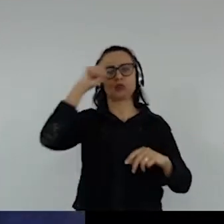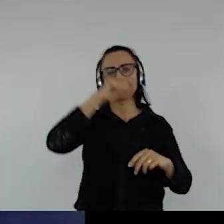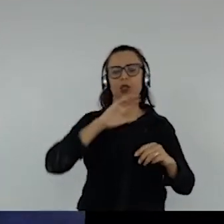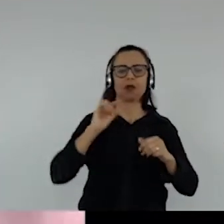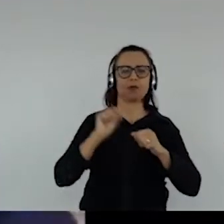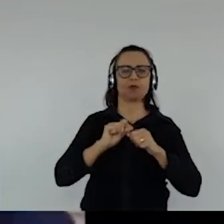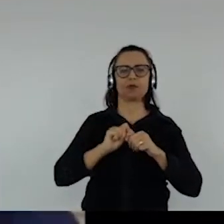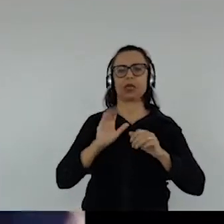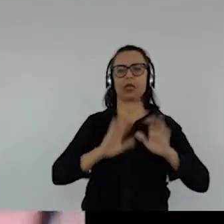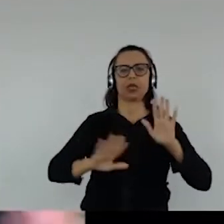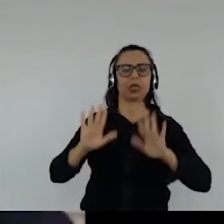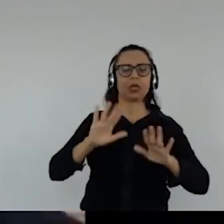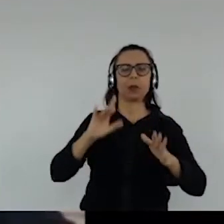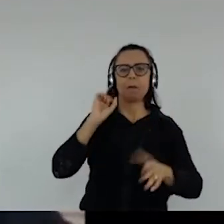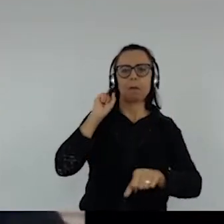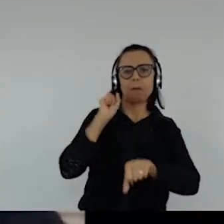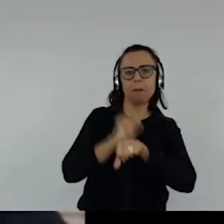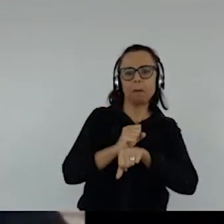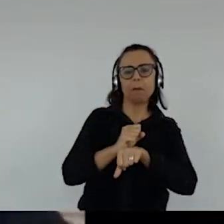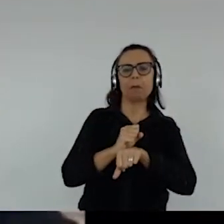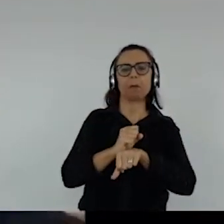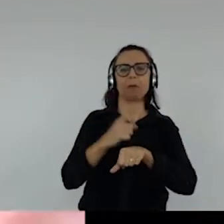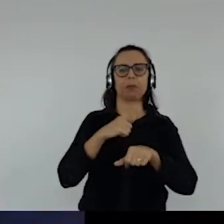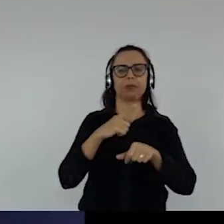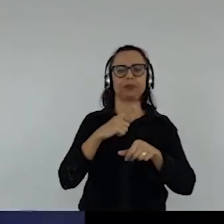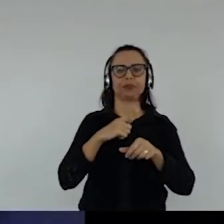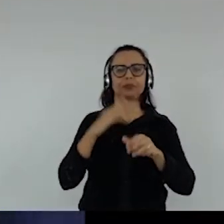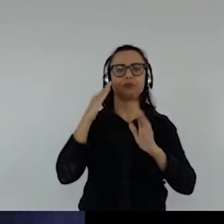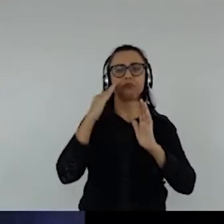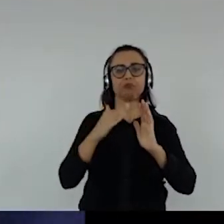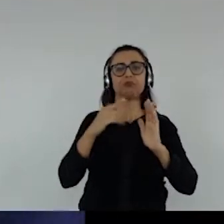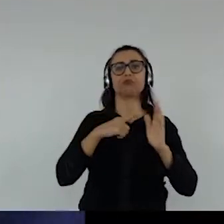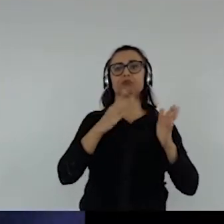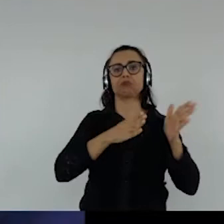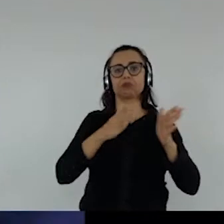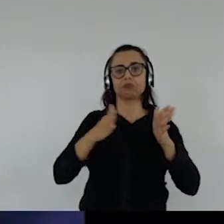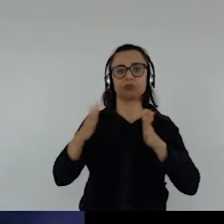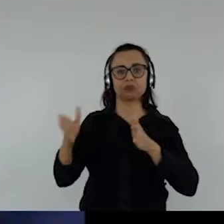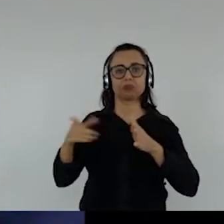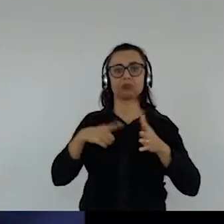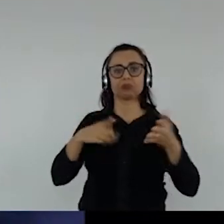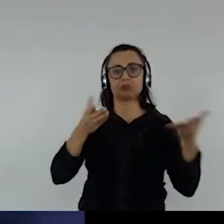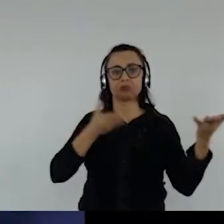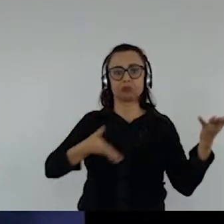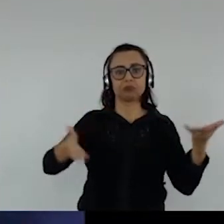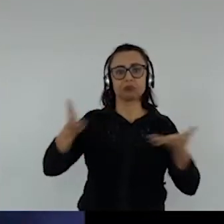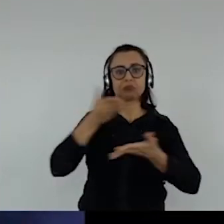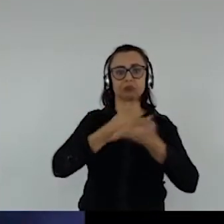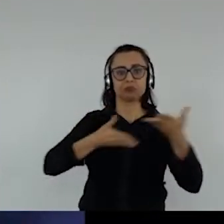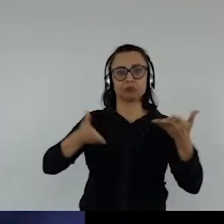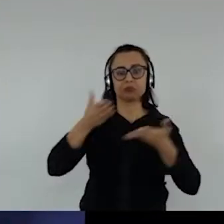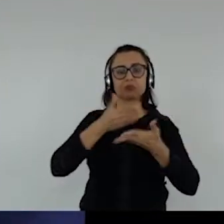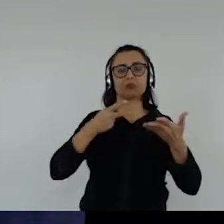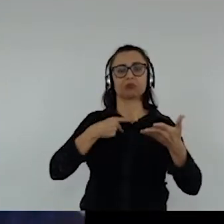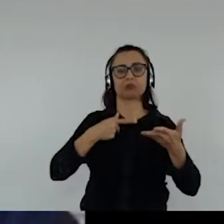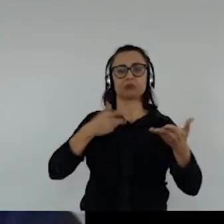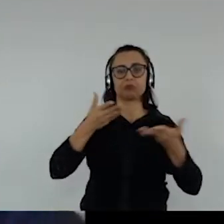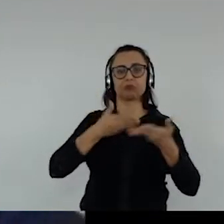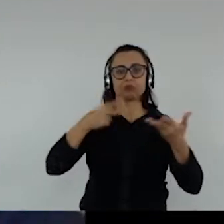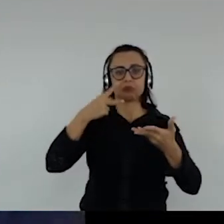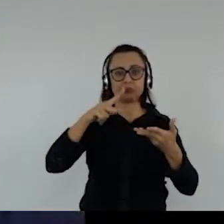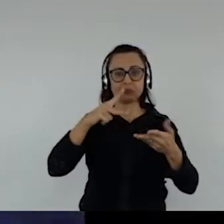ele notifica, para de cumprir sua prestação, para de prestar seu serviço, de entregar a sua